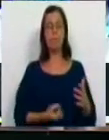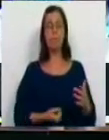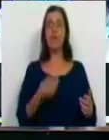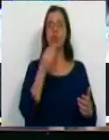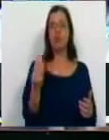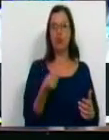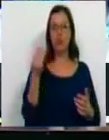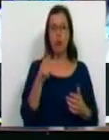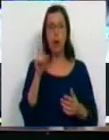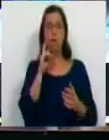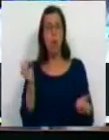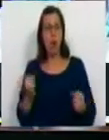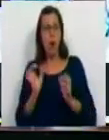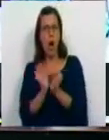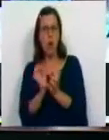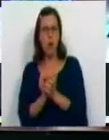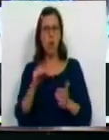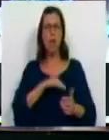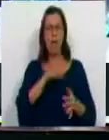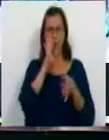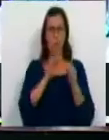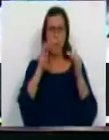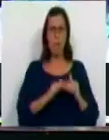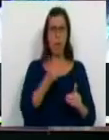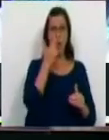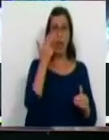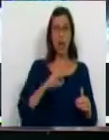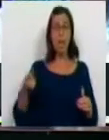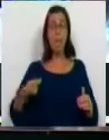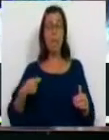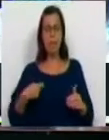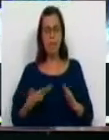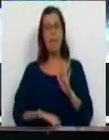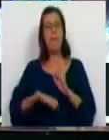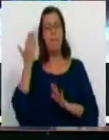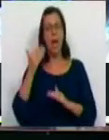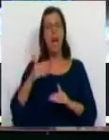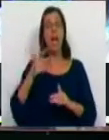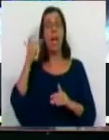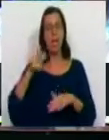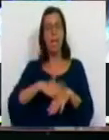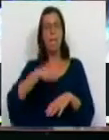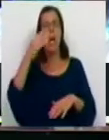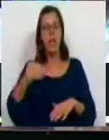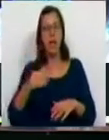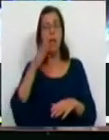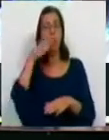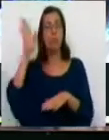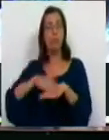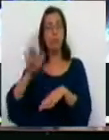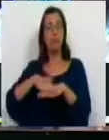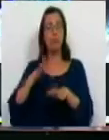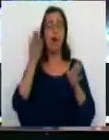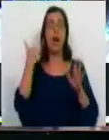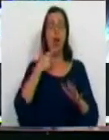desemprego jovem, desproteção social, baixas de valores de reformas e pensões, aumento da idade da reforma e migração, como